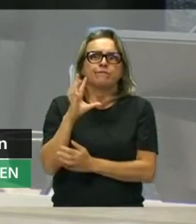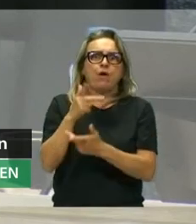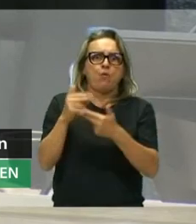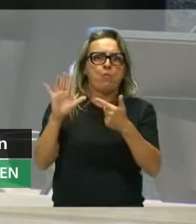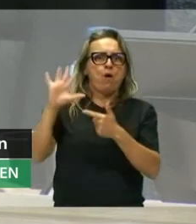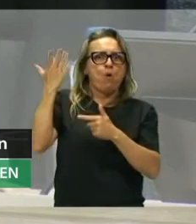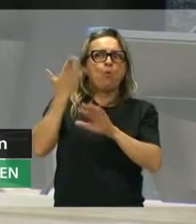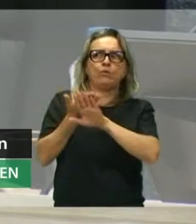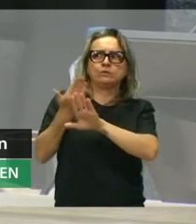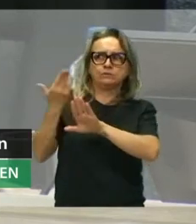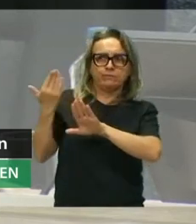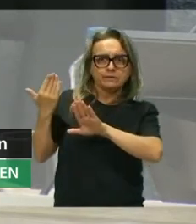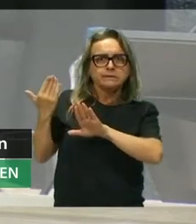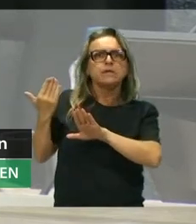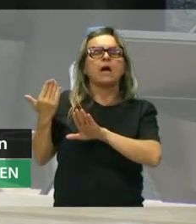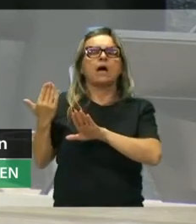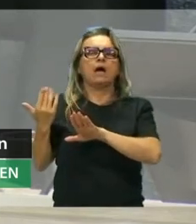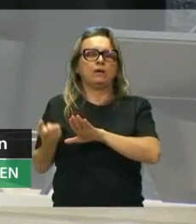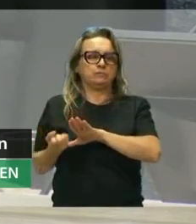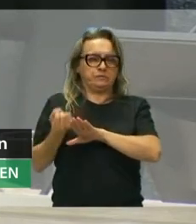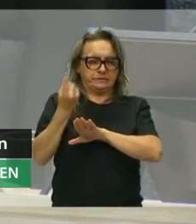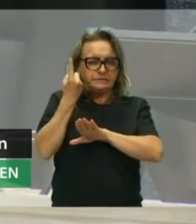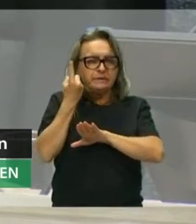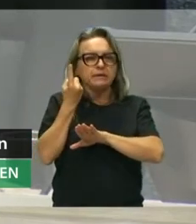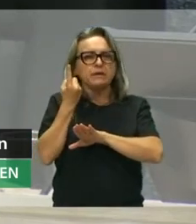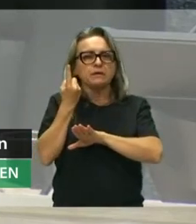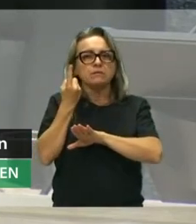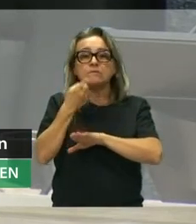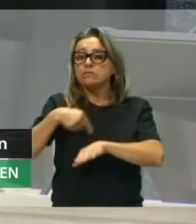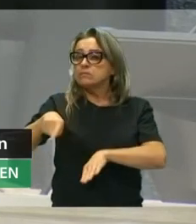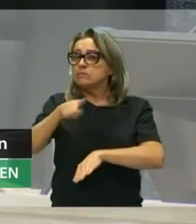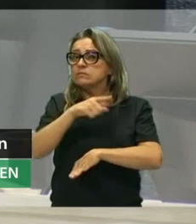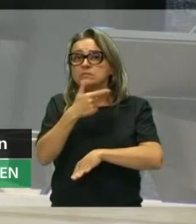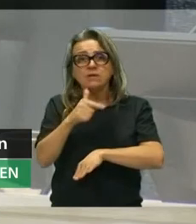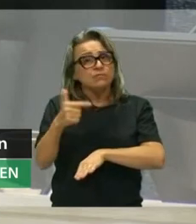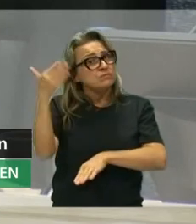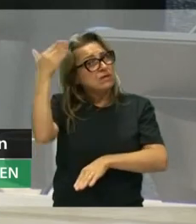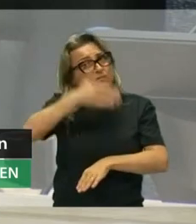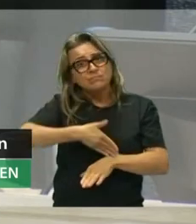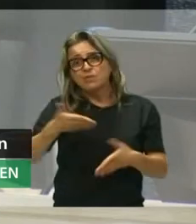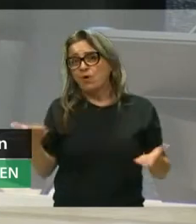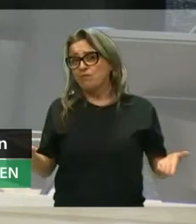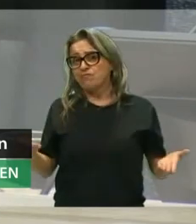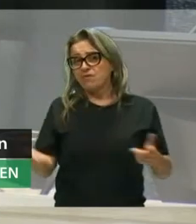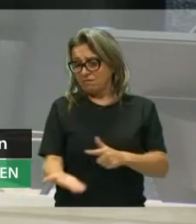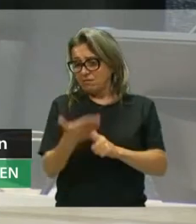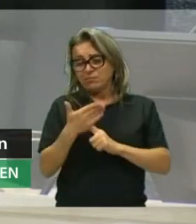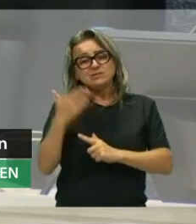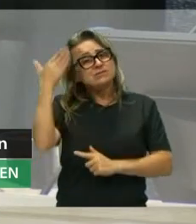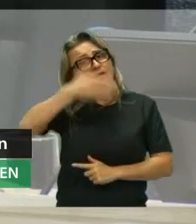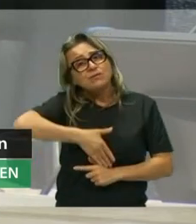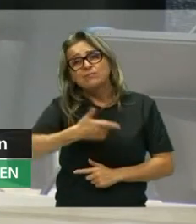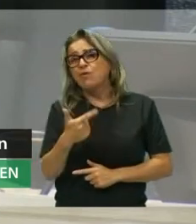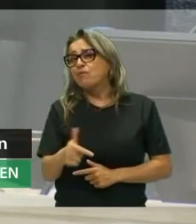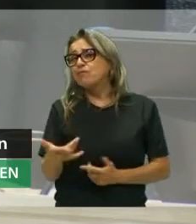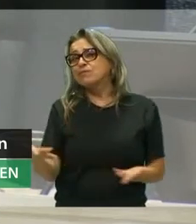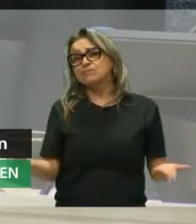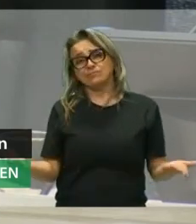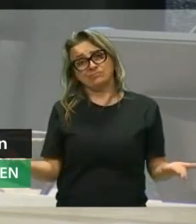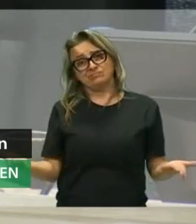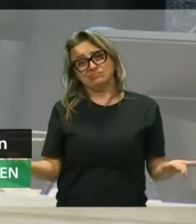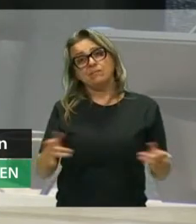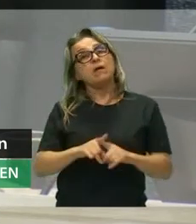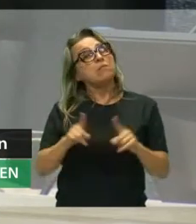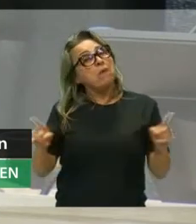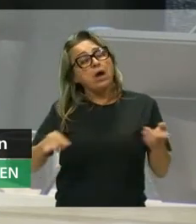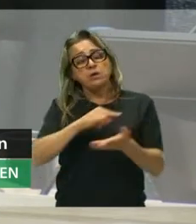sido estranha, nós não temos provas, não nos apresentaram nada, mas, de qualquer forma, toda a